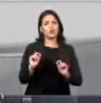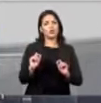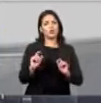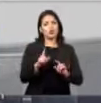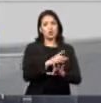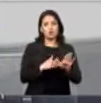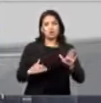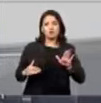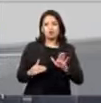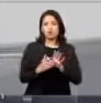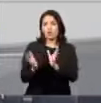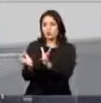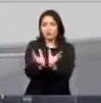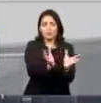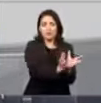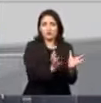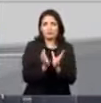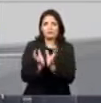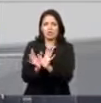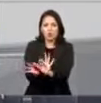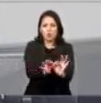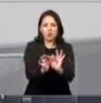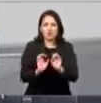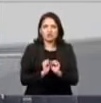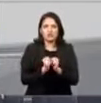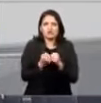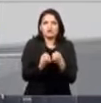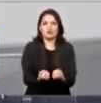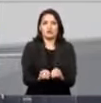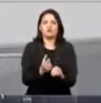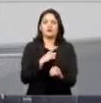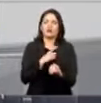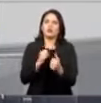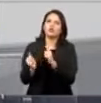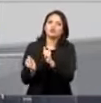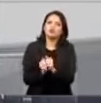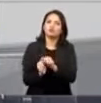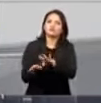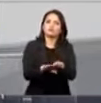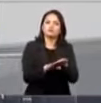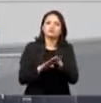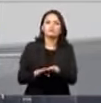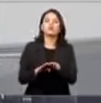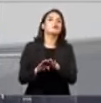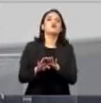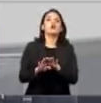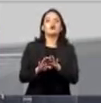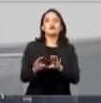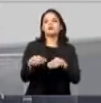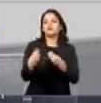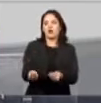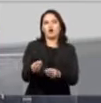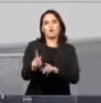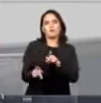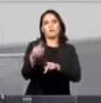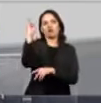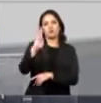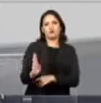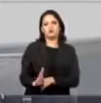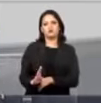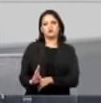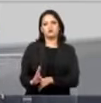os órgãos independentes que possam, em harmonia, conceder ao povo brasileiro e às